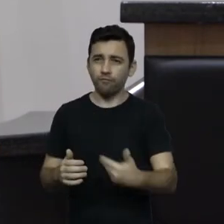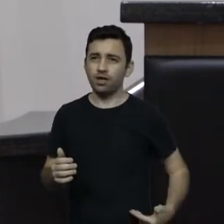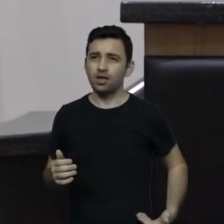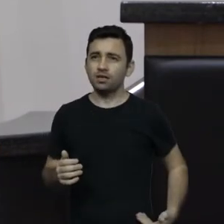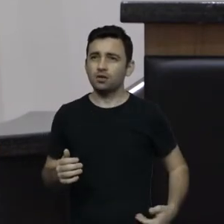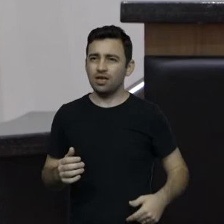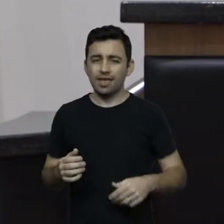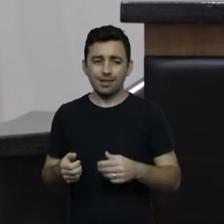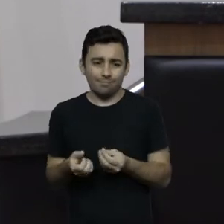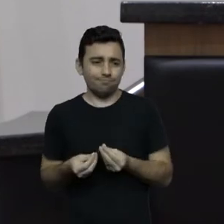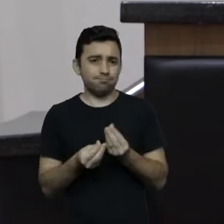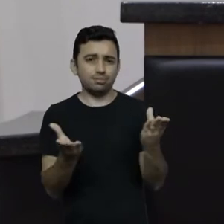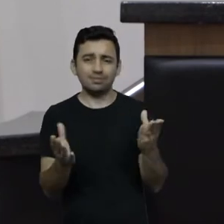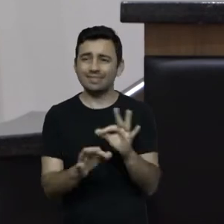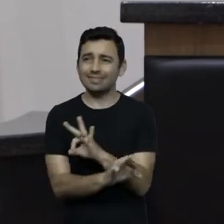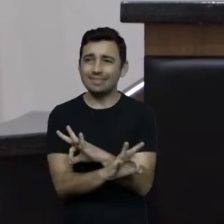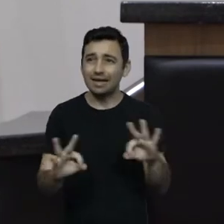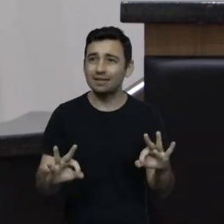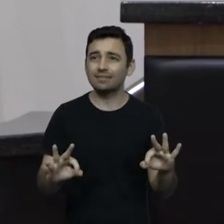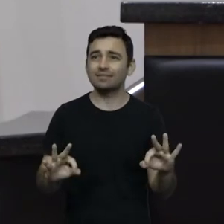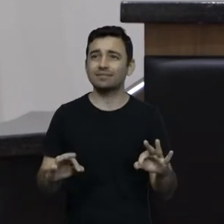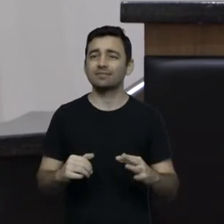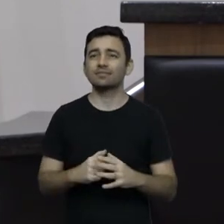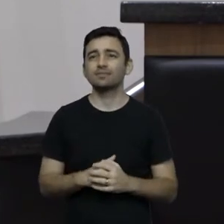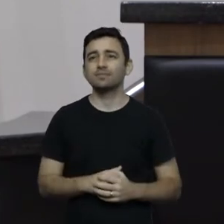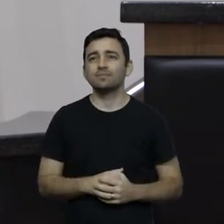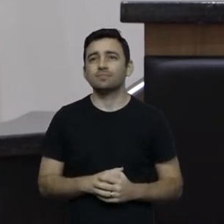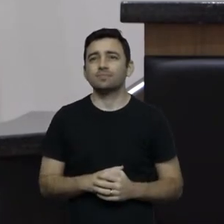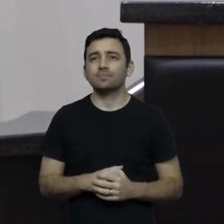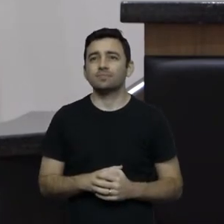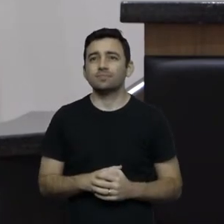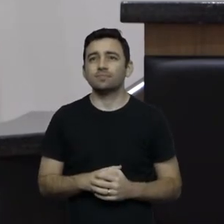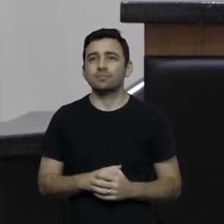e não abre mão de nada absolutamente nada